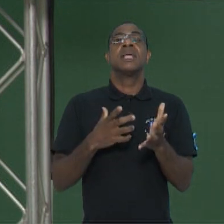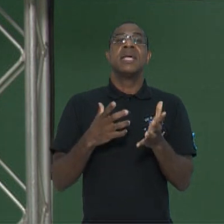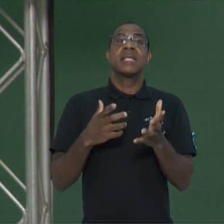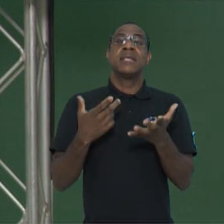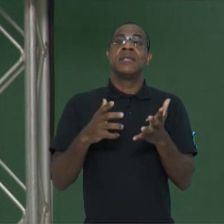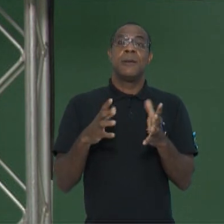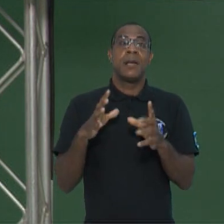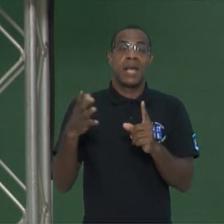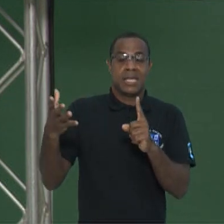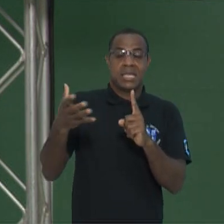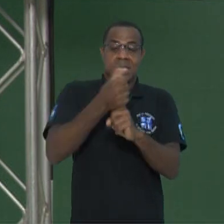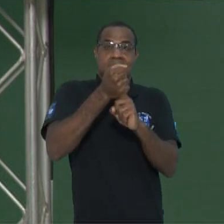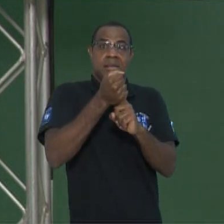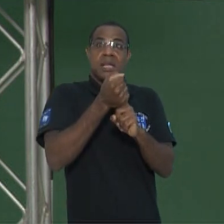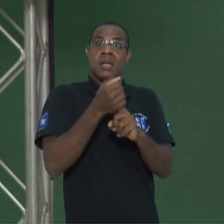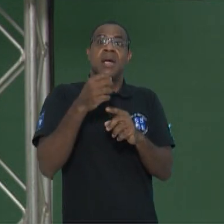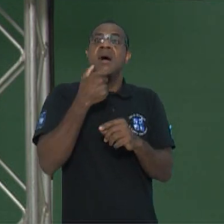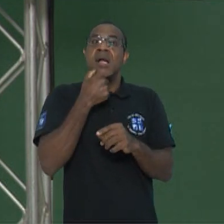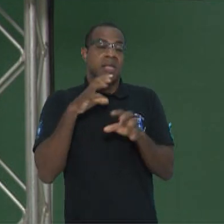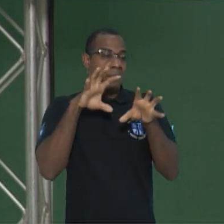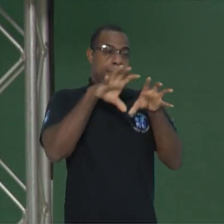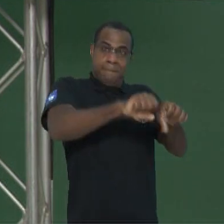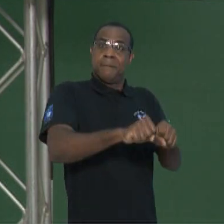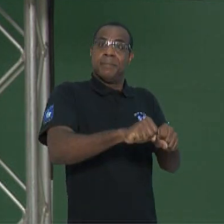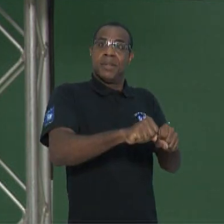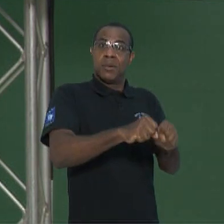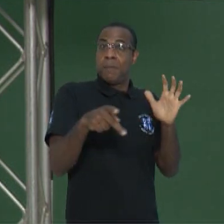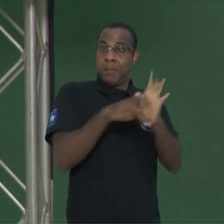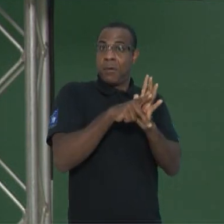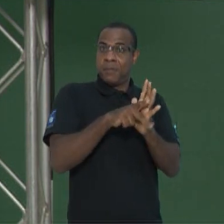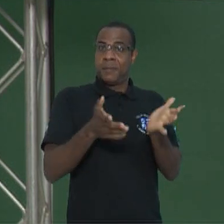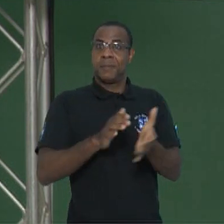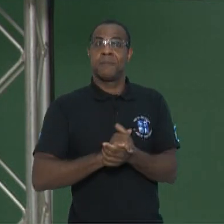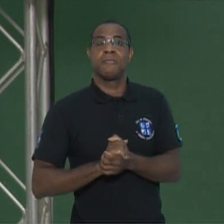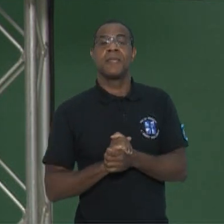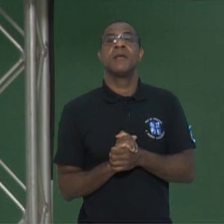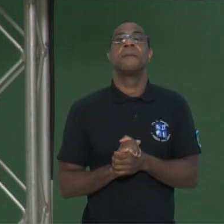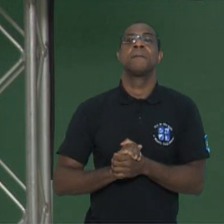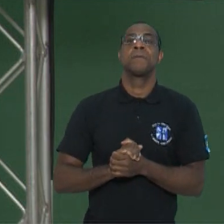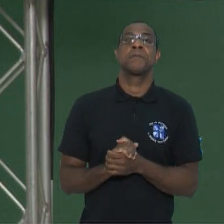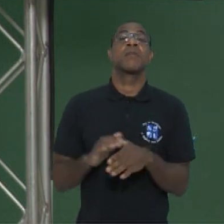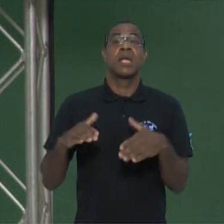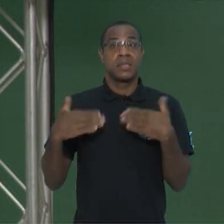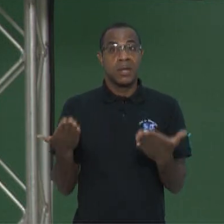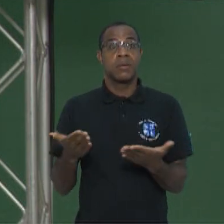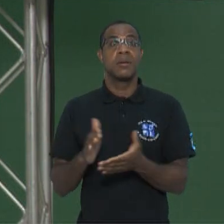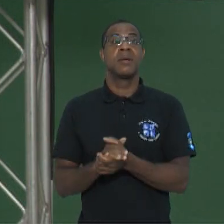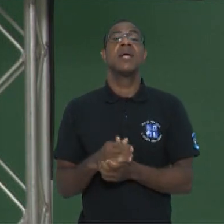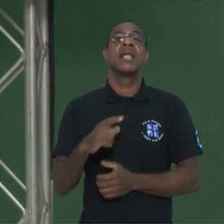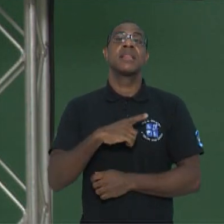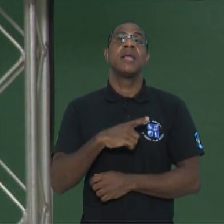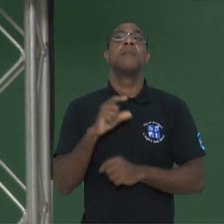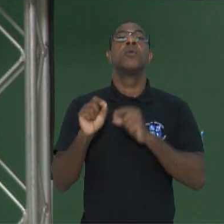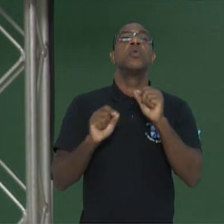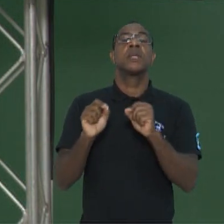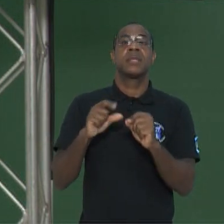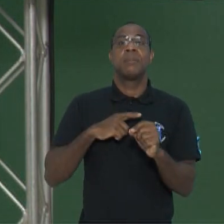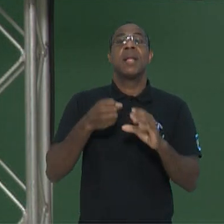Inglaterra, né, que deviam lá reverências, né, e favores à coroa inglesa. Então, nós temos ali